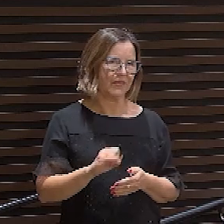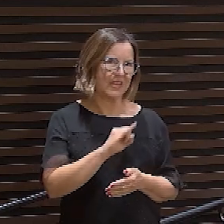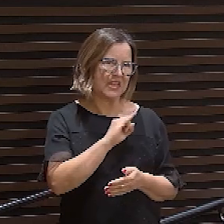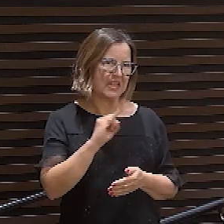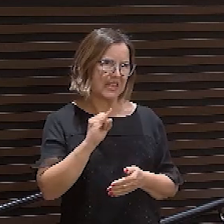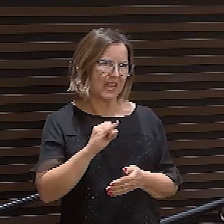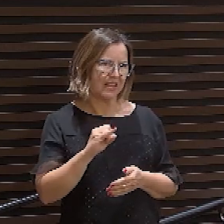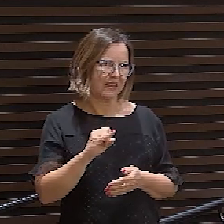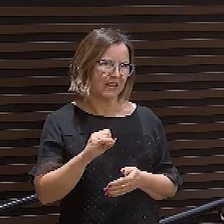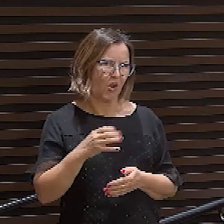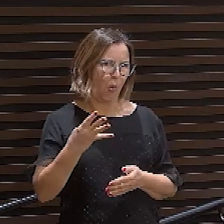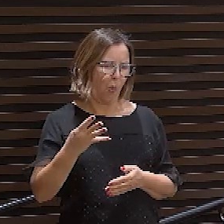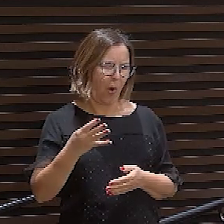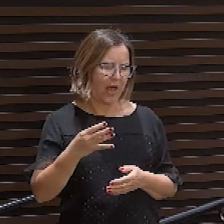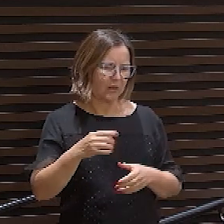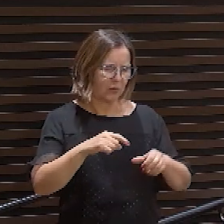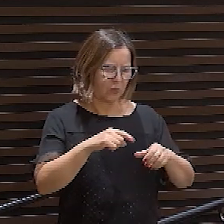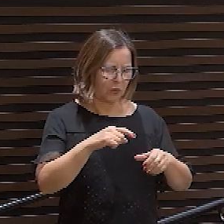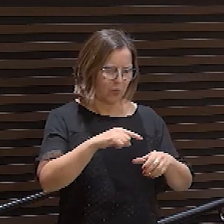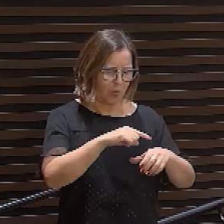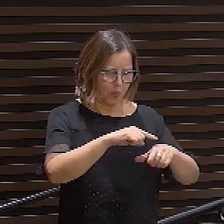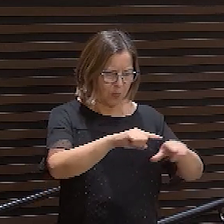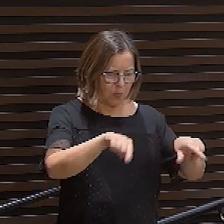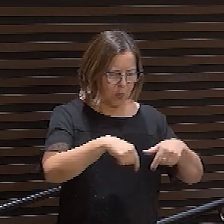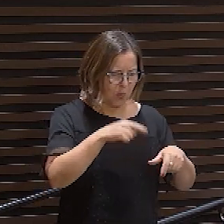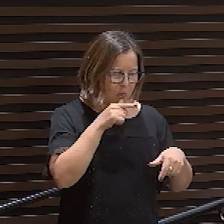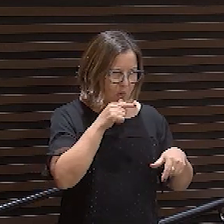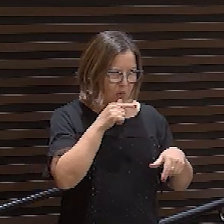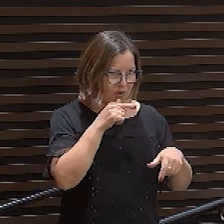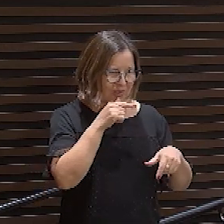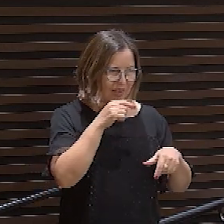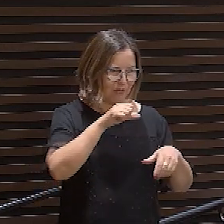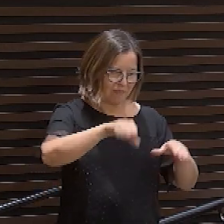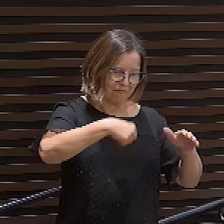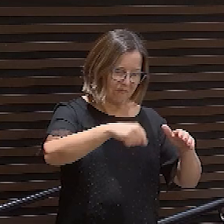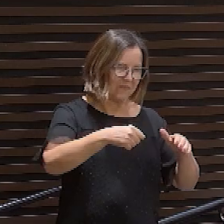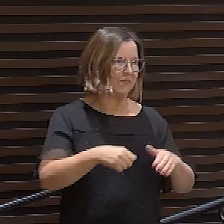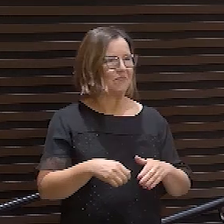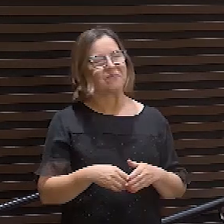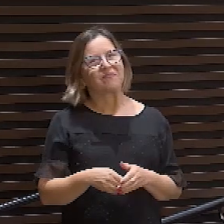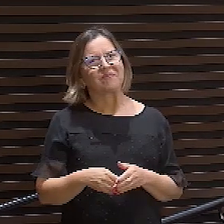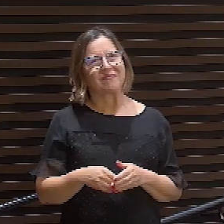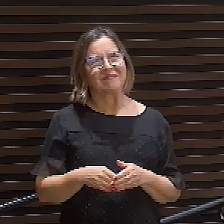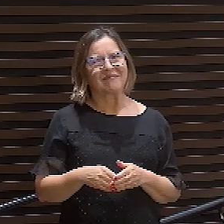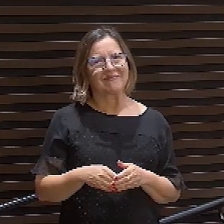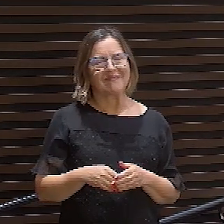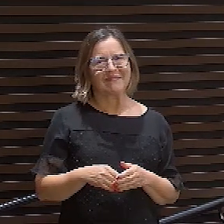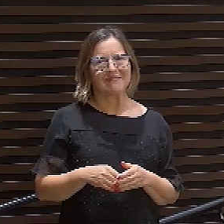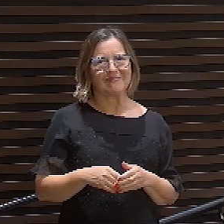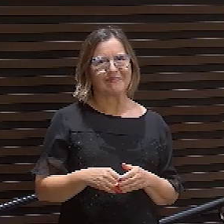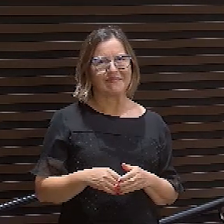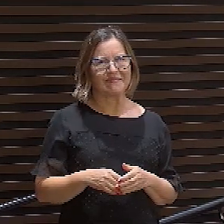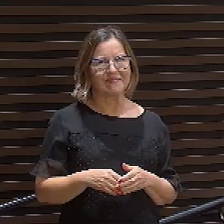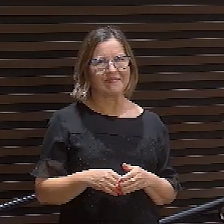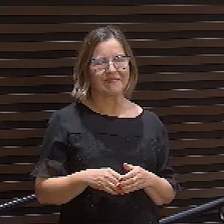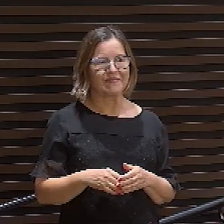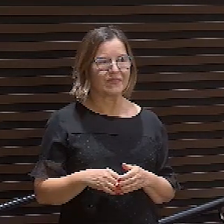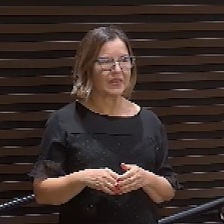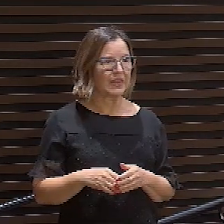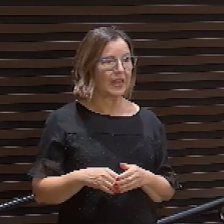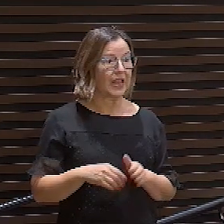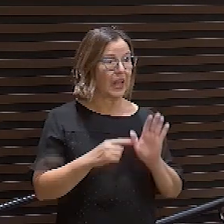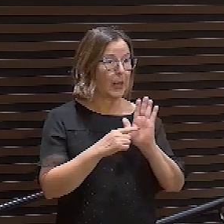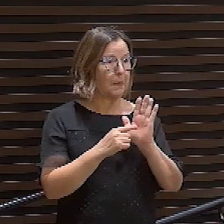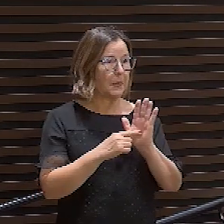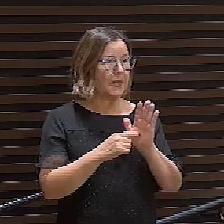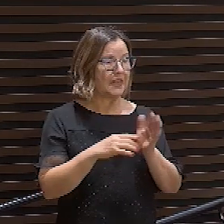José são 4 sonhos. Cada um deles representando realidades